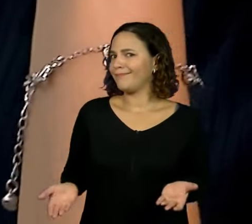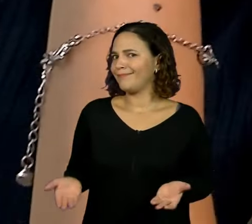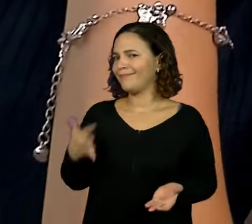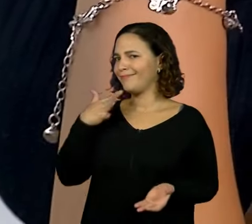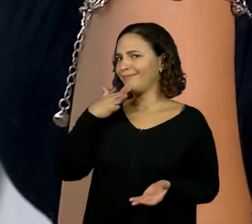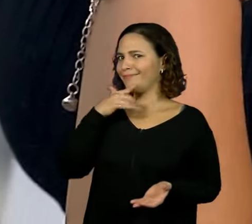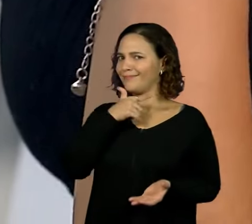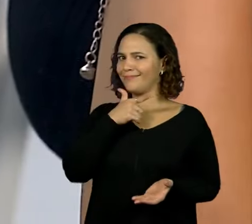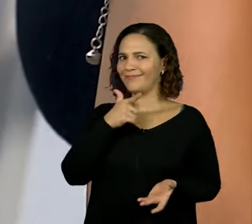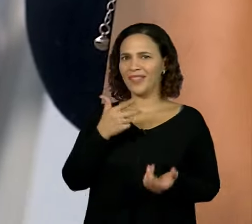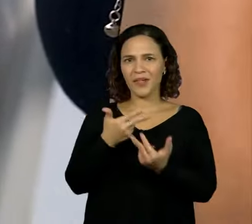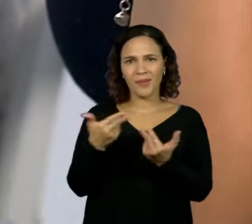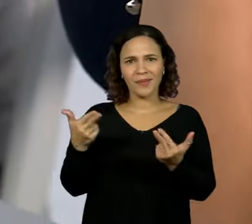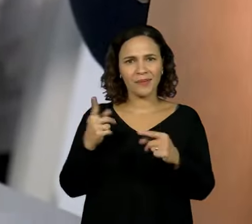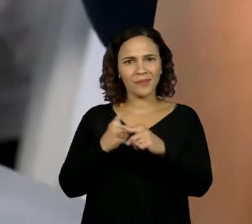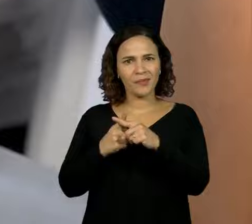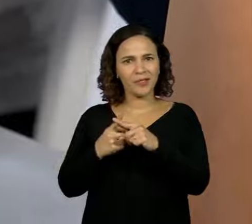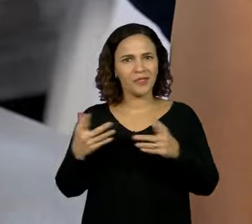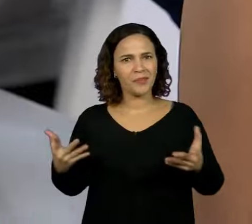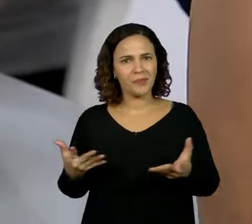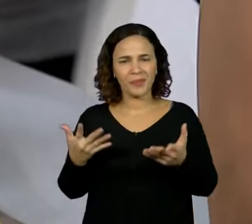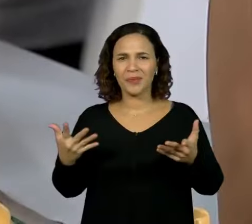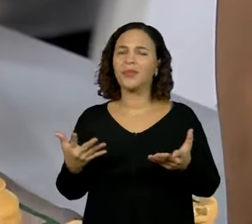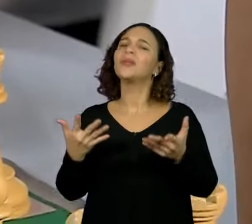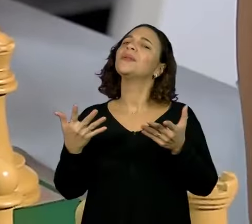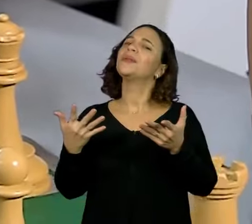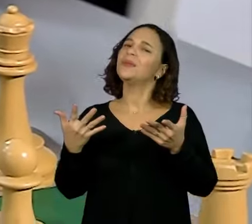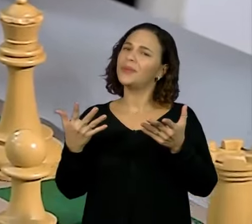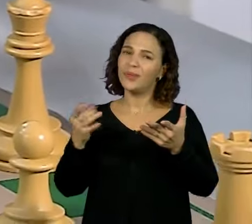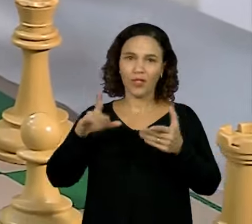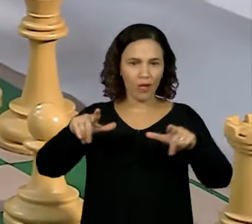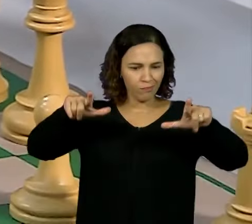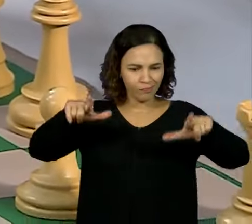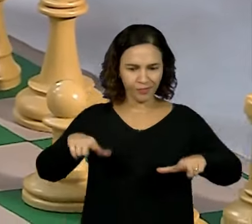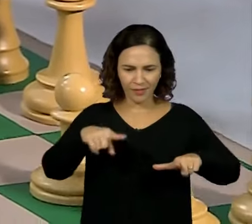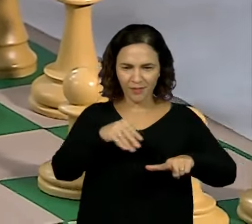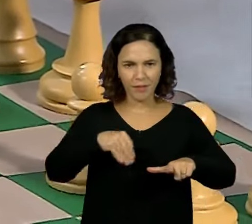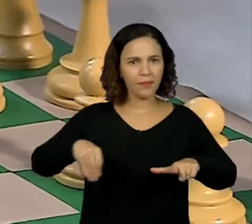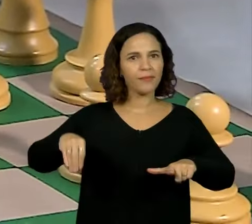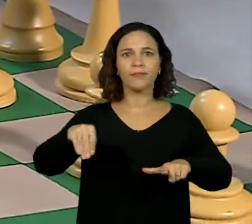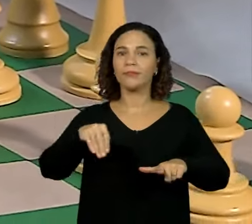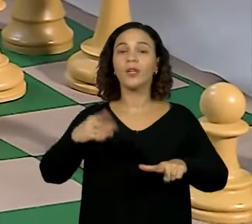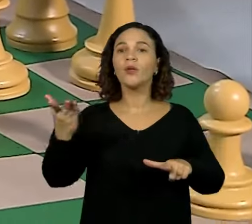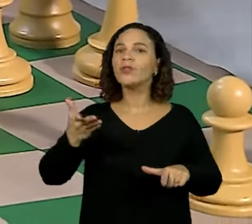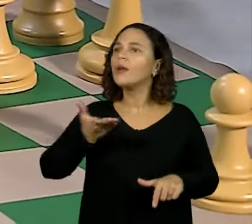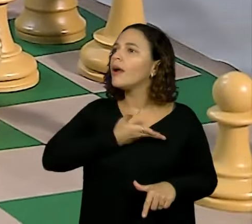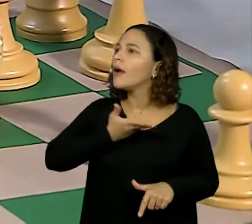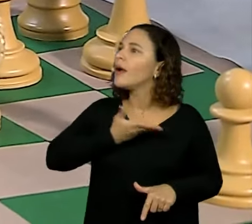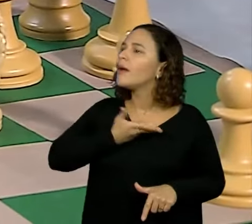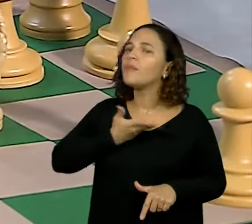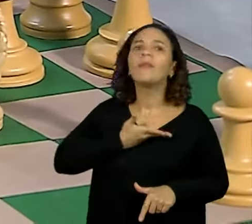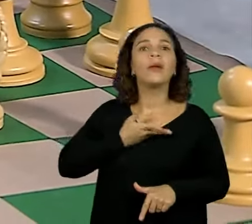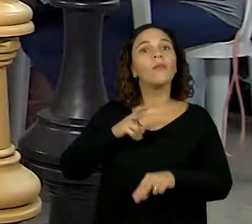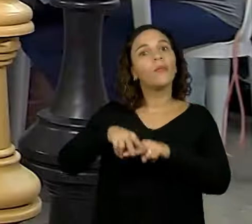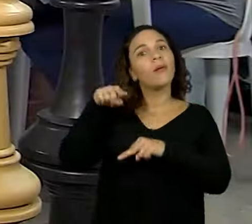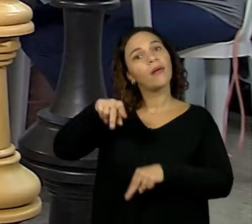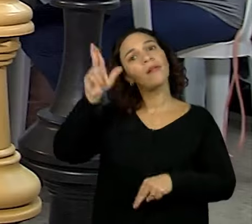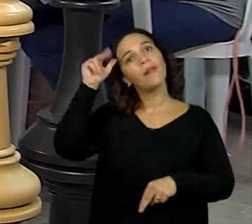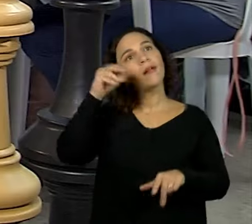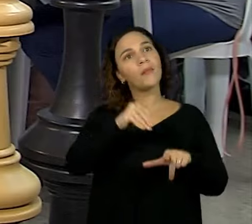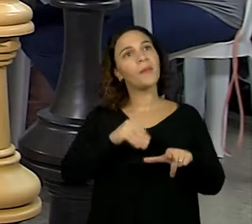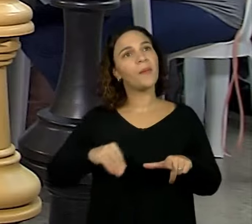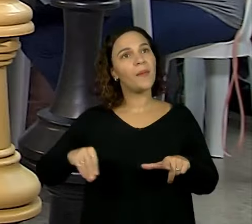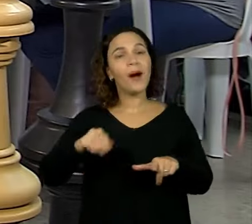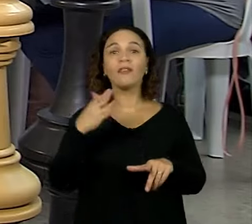os benefícios do xadrez vão muito além do tabuleiro. Todas as amizades que eu tenho hoje veio com o xadrez. Eu